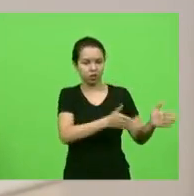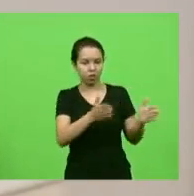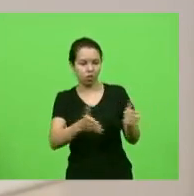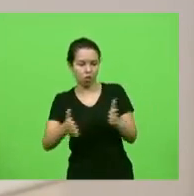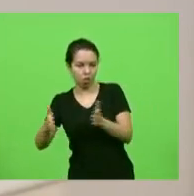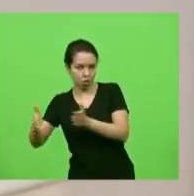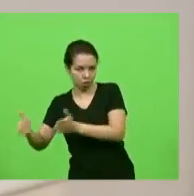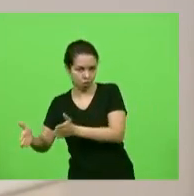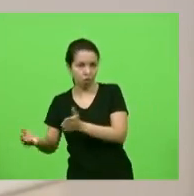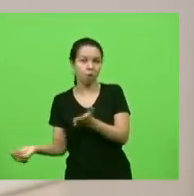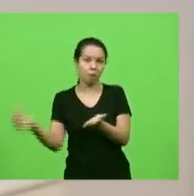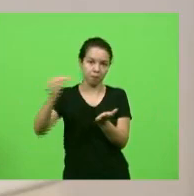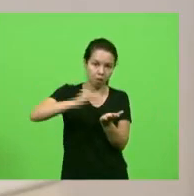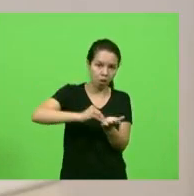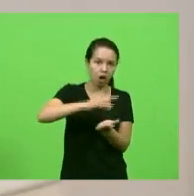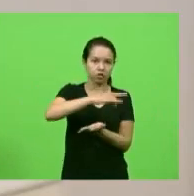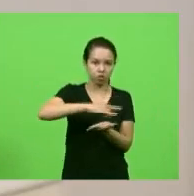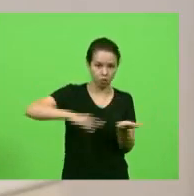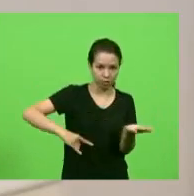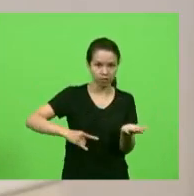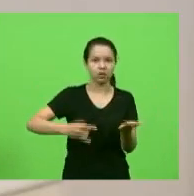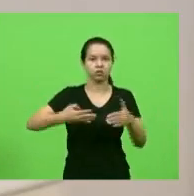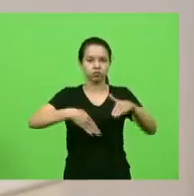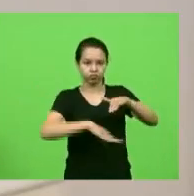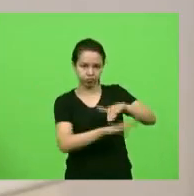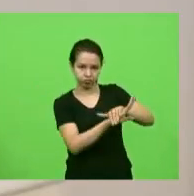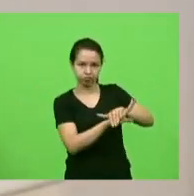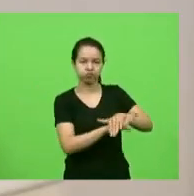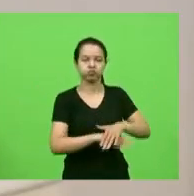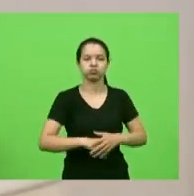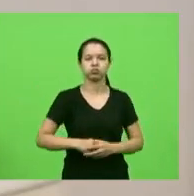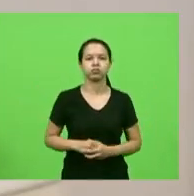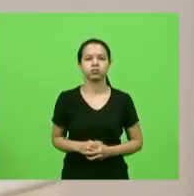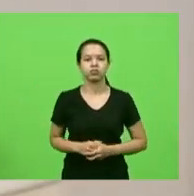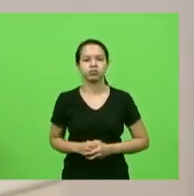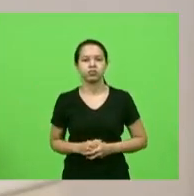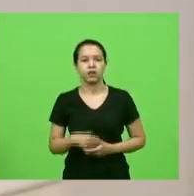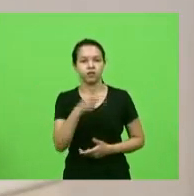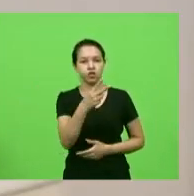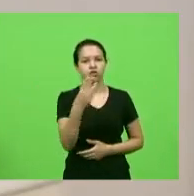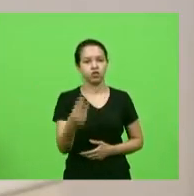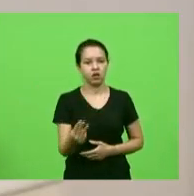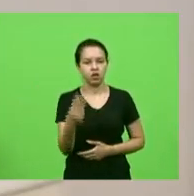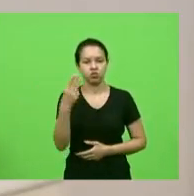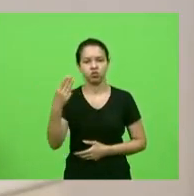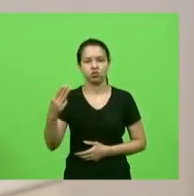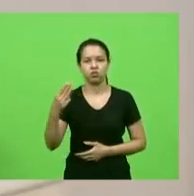na documentação anexada aos autos. Em 26/3/2020, às